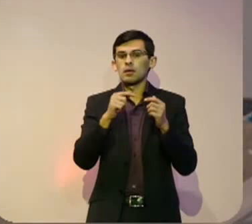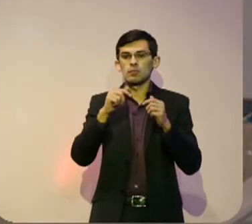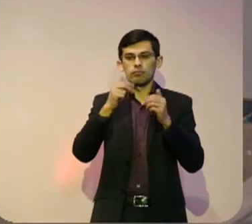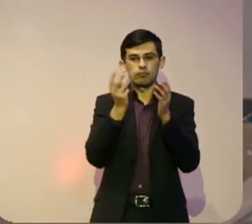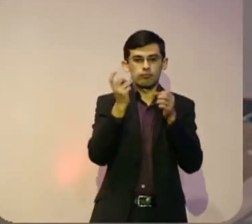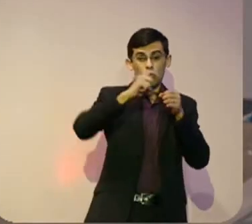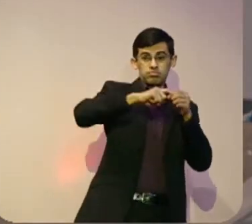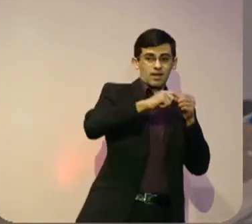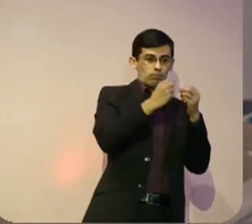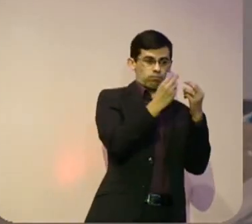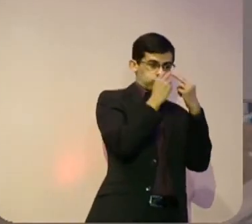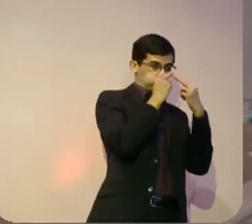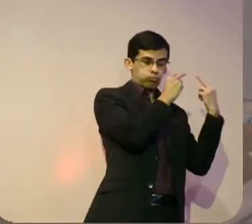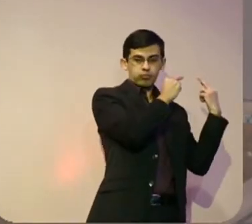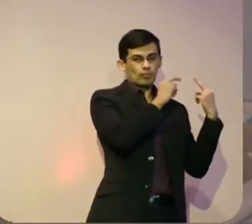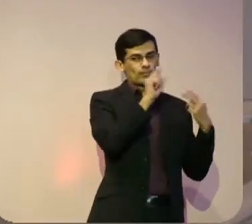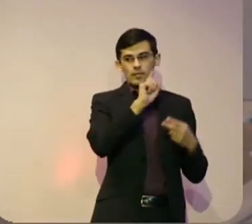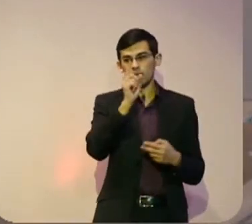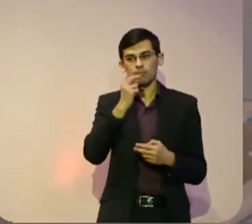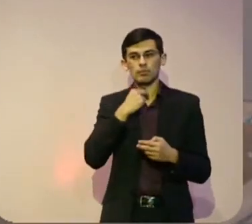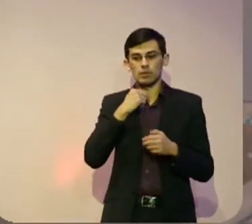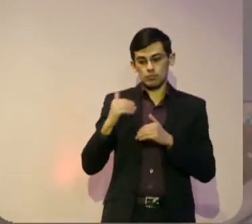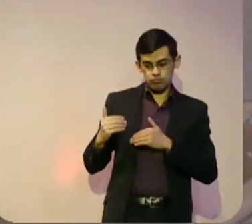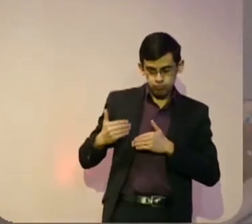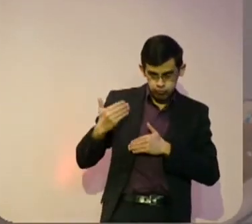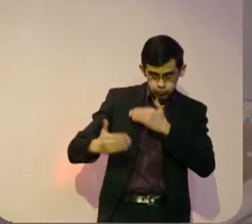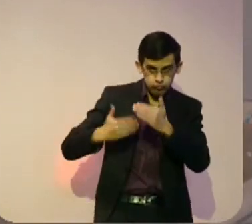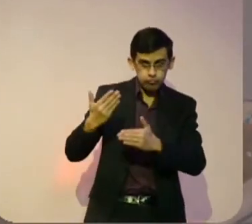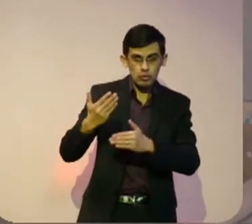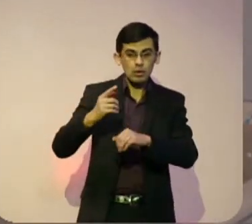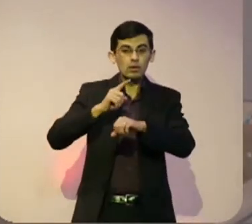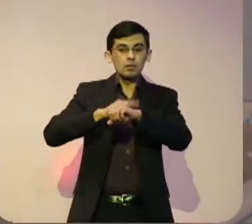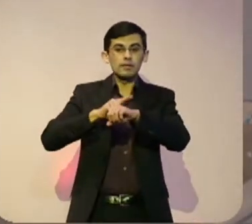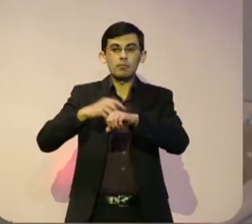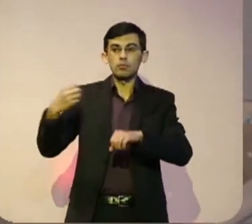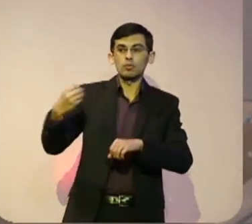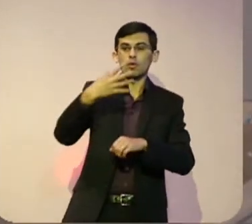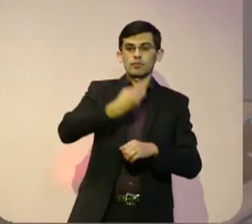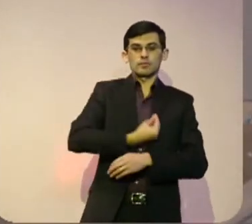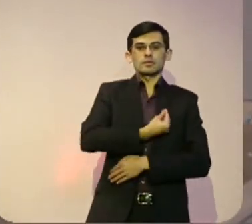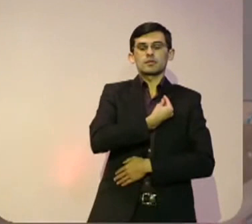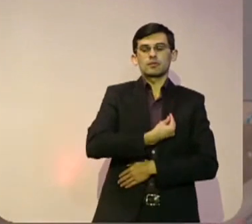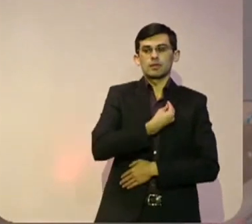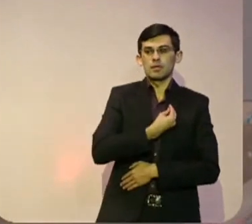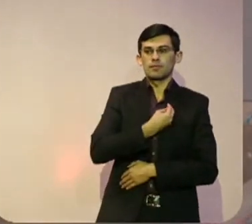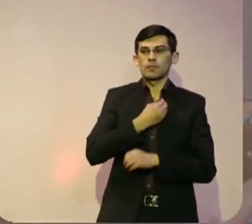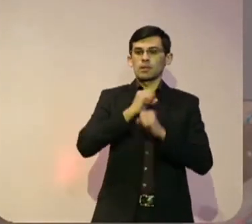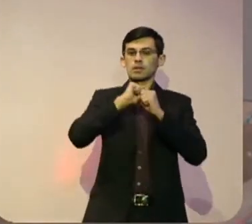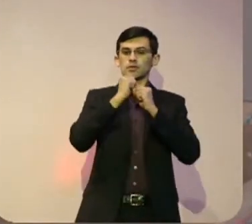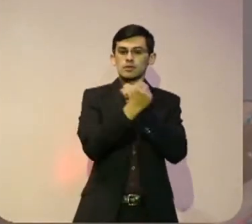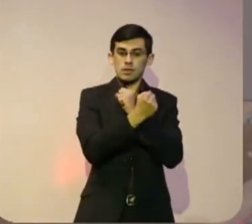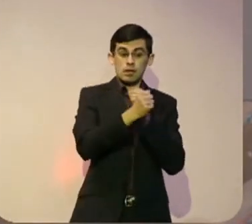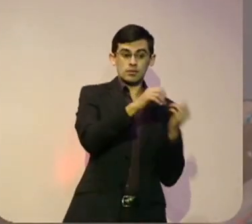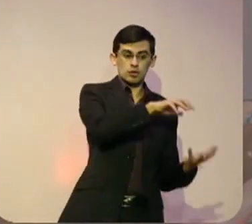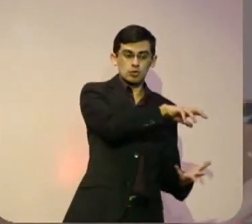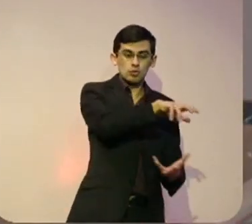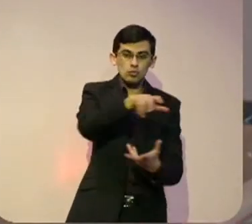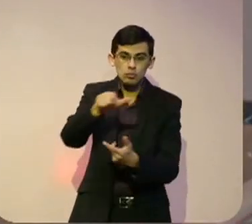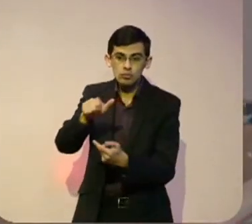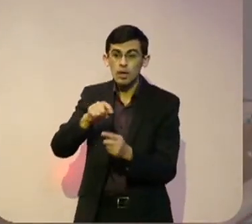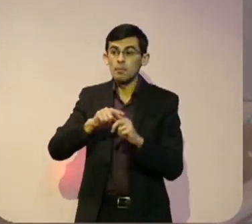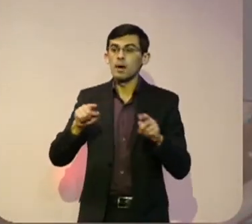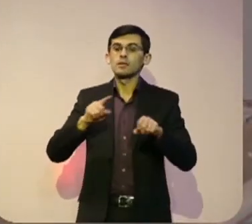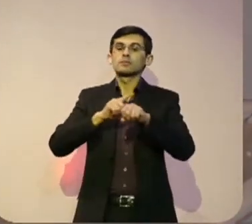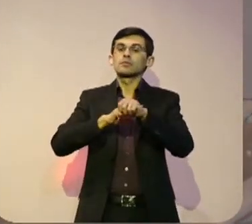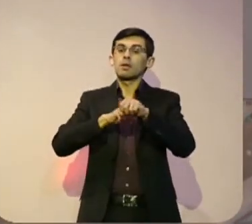opção, gente. Nós vamos avançar para um novo tempo de vida, na sociedade, no mundo, mas um